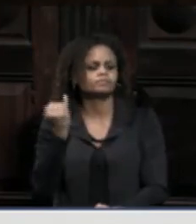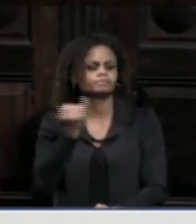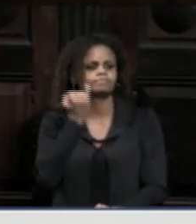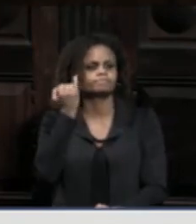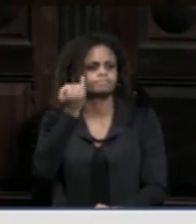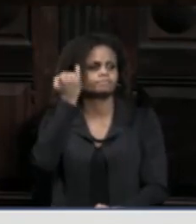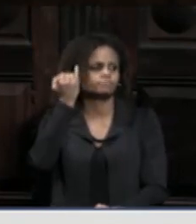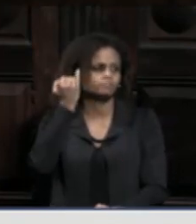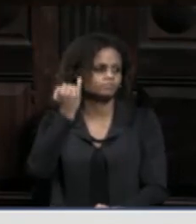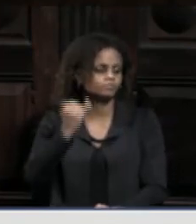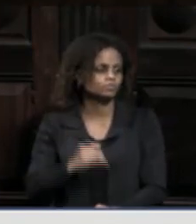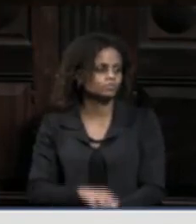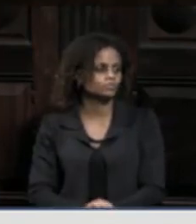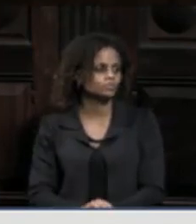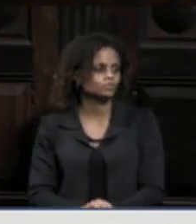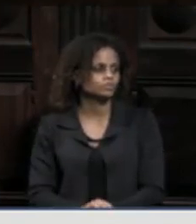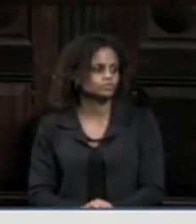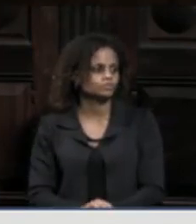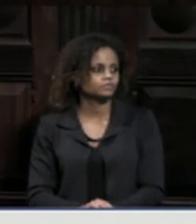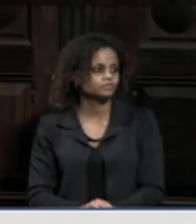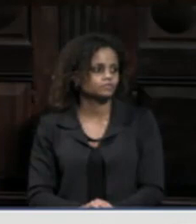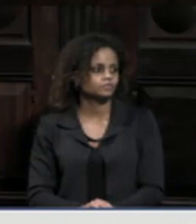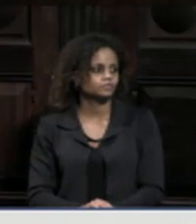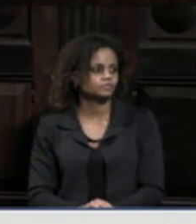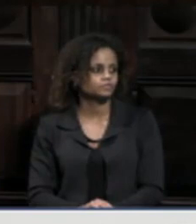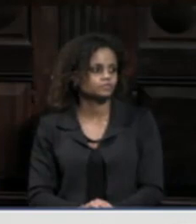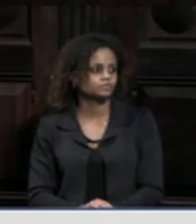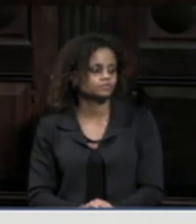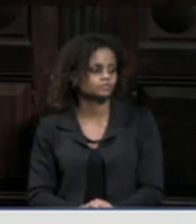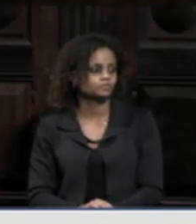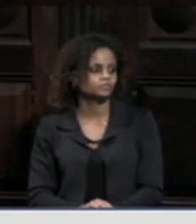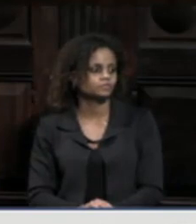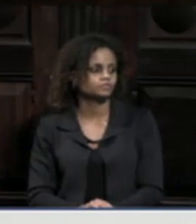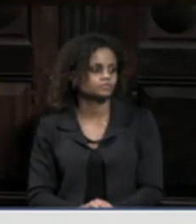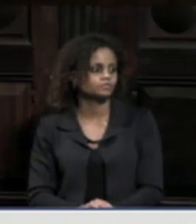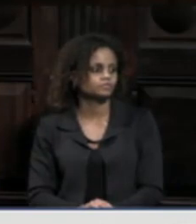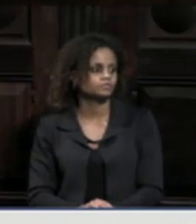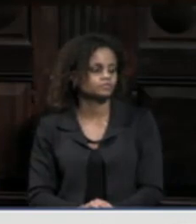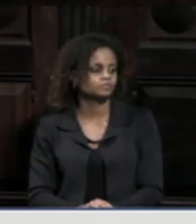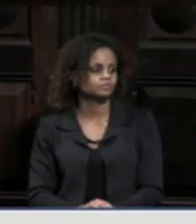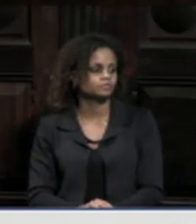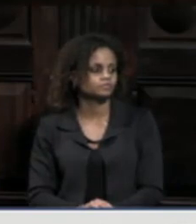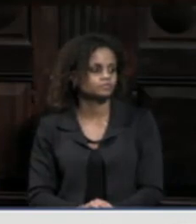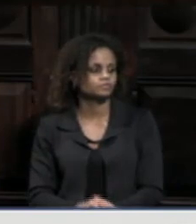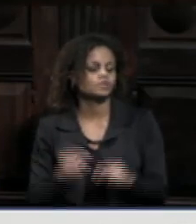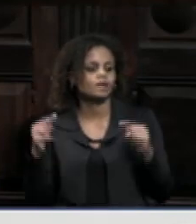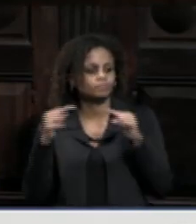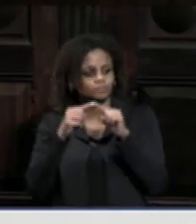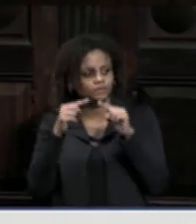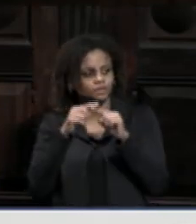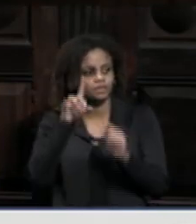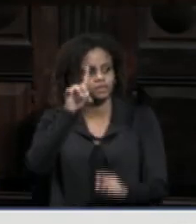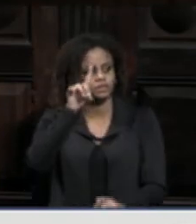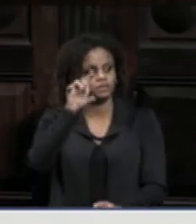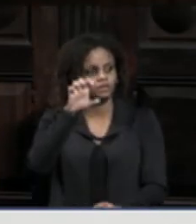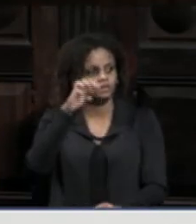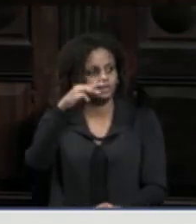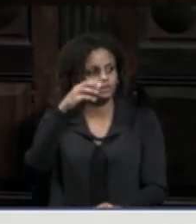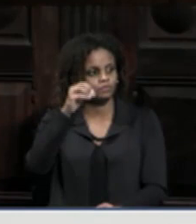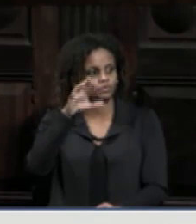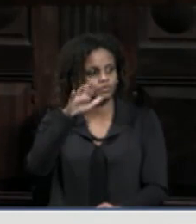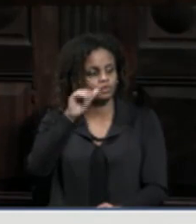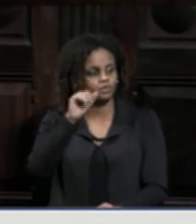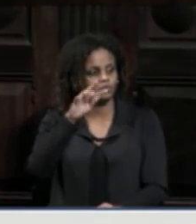fundamental importância para a democratização das